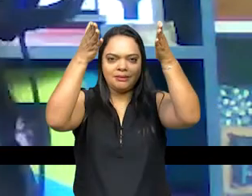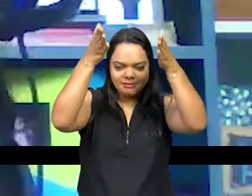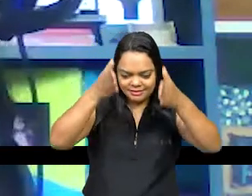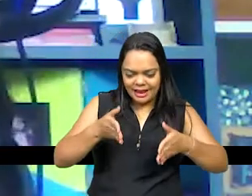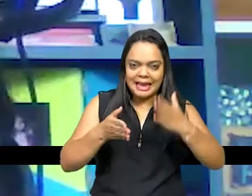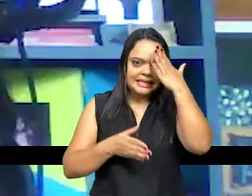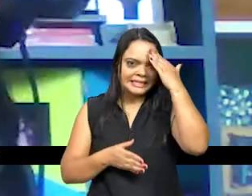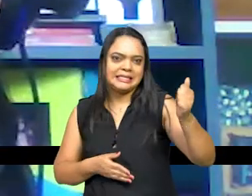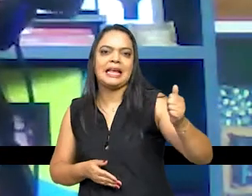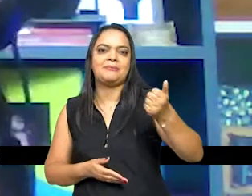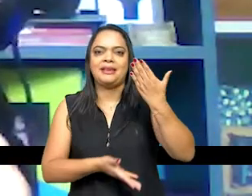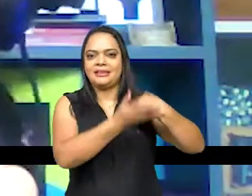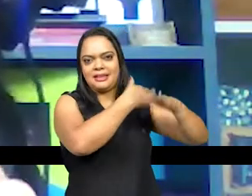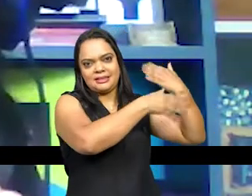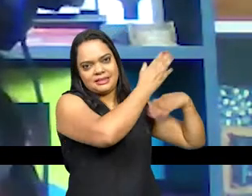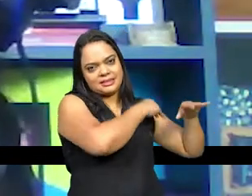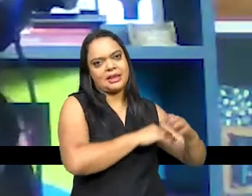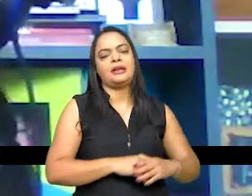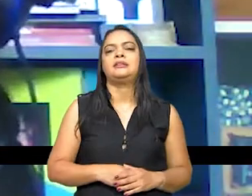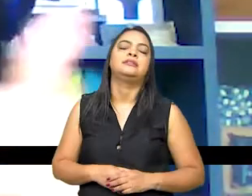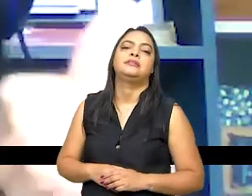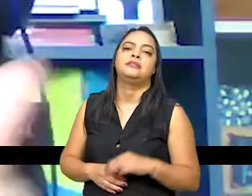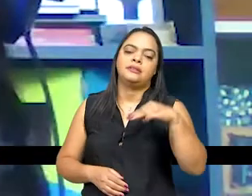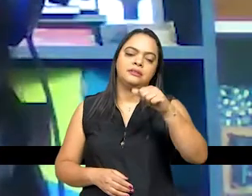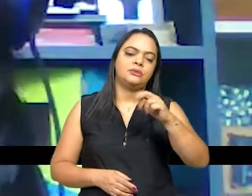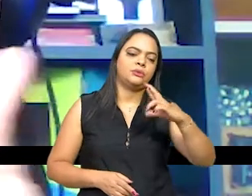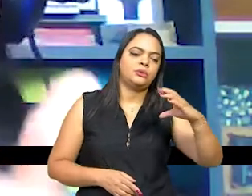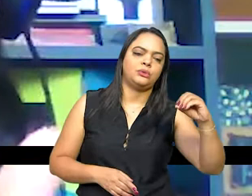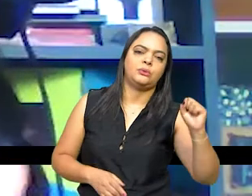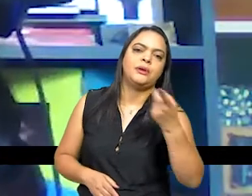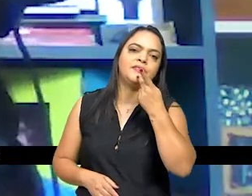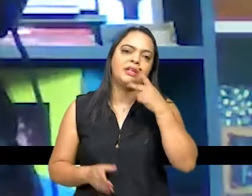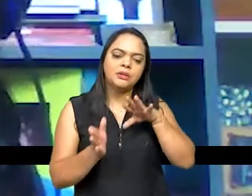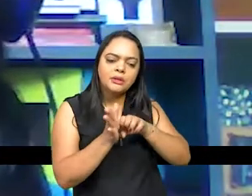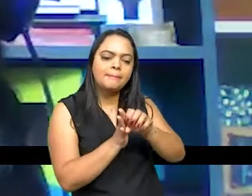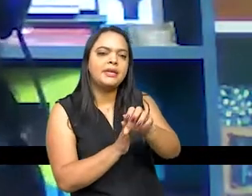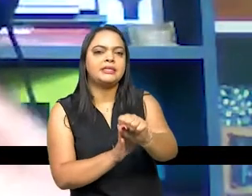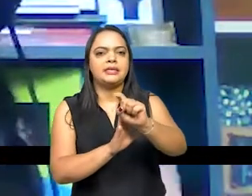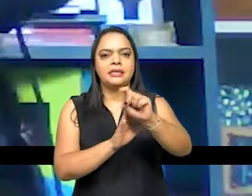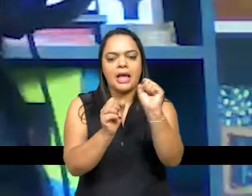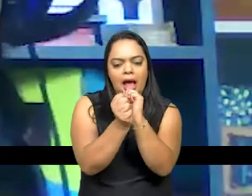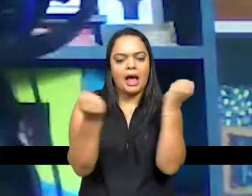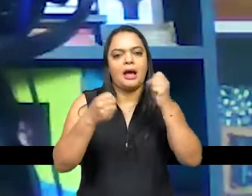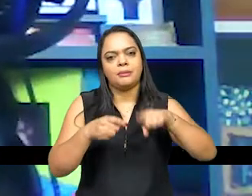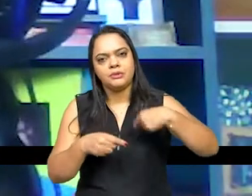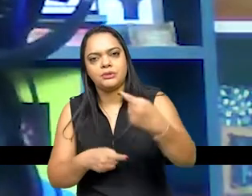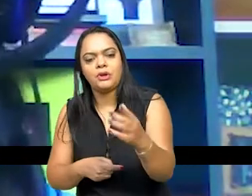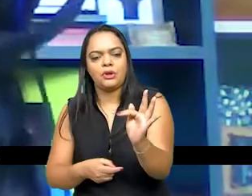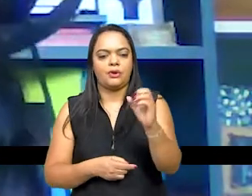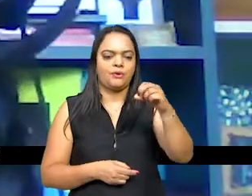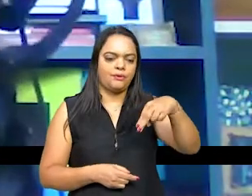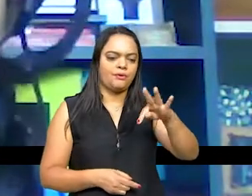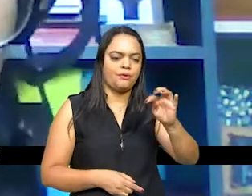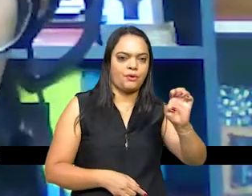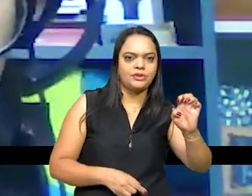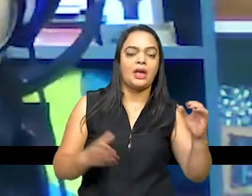transdisciplinaridade, saberes ancestrais, e a gente está falando, né, o Marcos, da pesquisa, do contexto de pós-abolição, de fontes, e